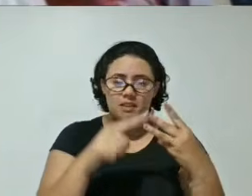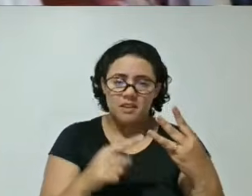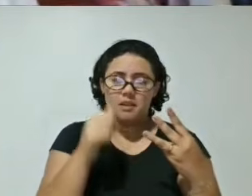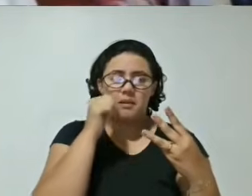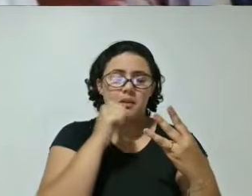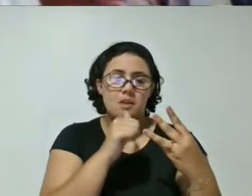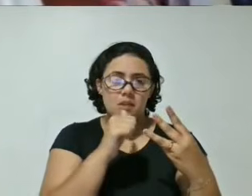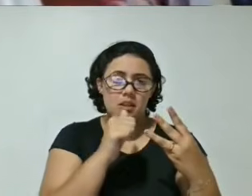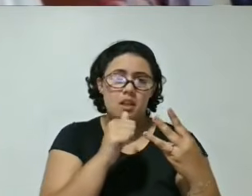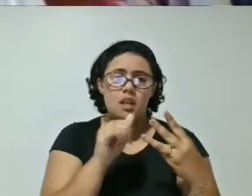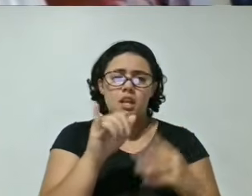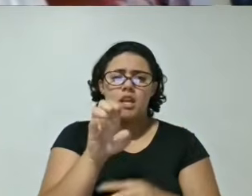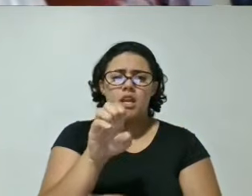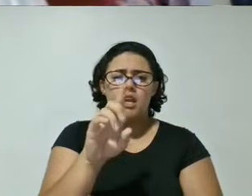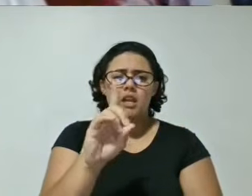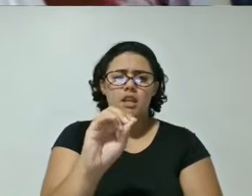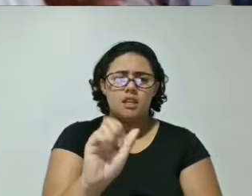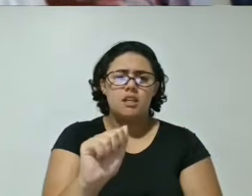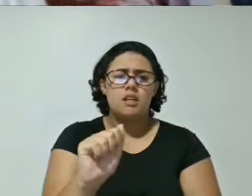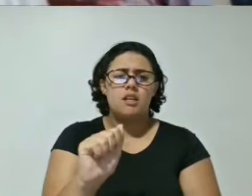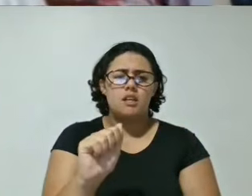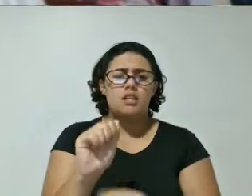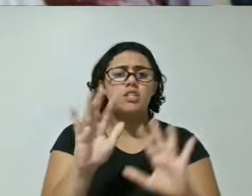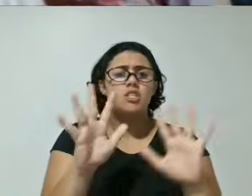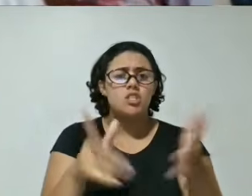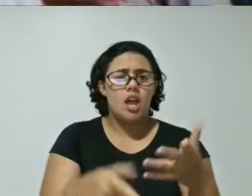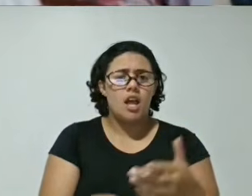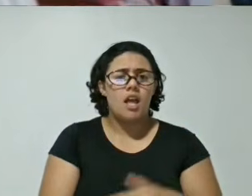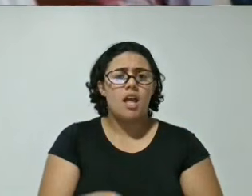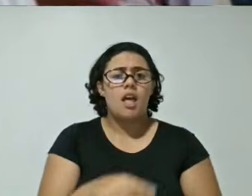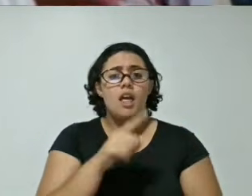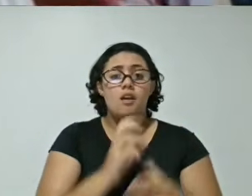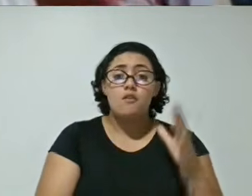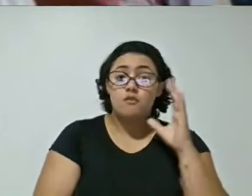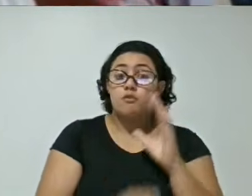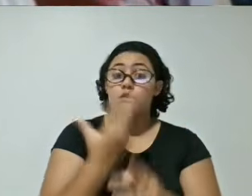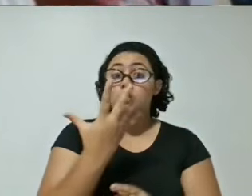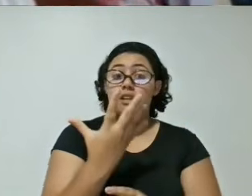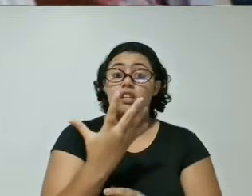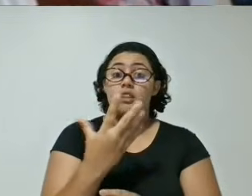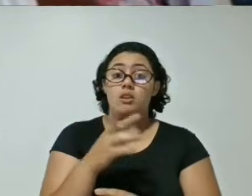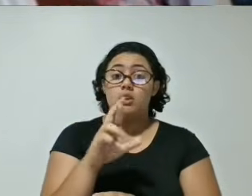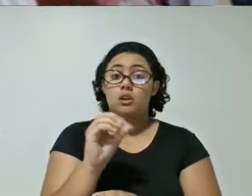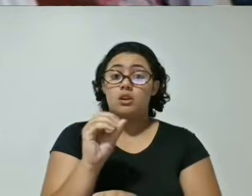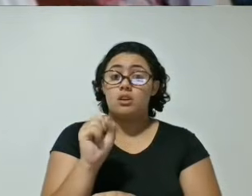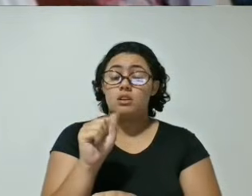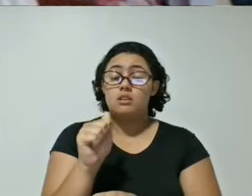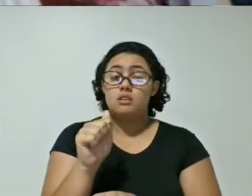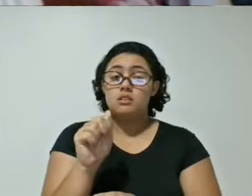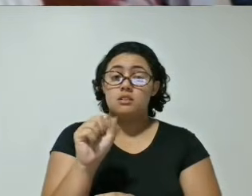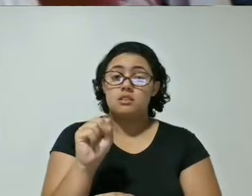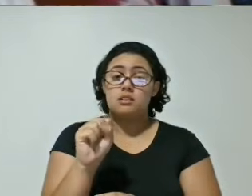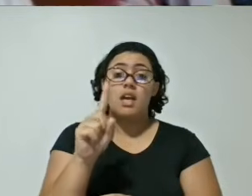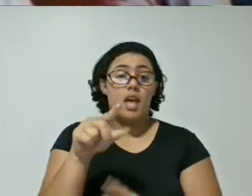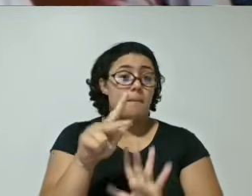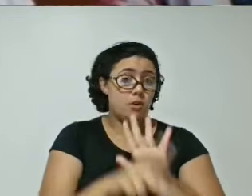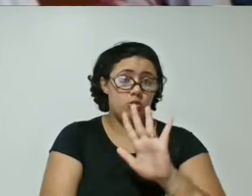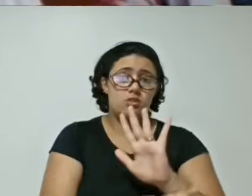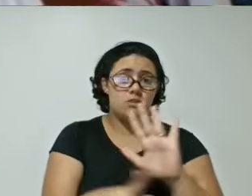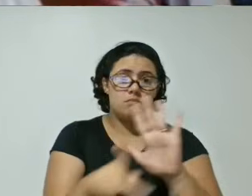fazia parte do Rosas também? A Ieda é fundadora do Rosas. É fundadora do Rosas, né? Exatamente.